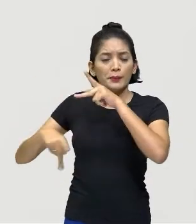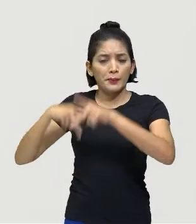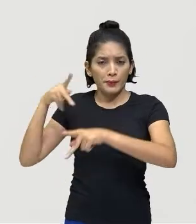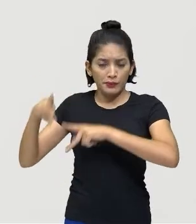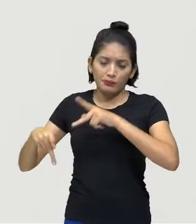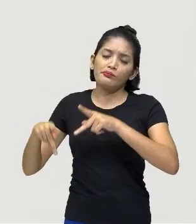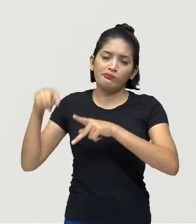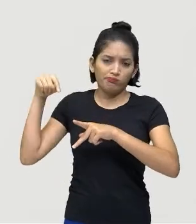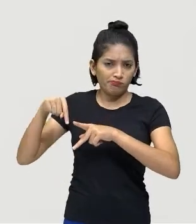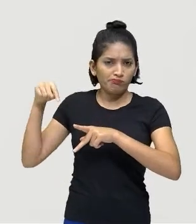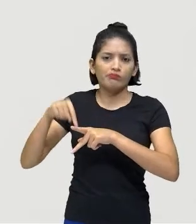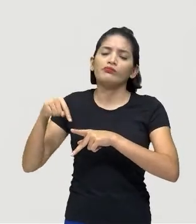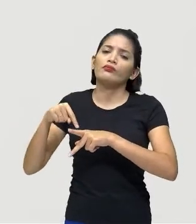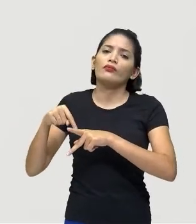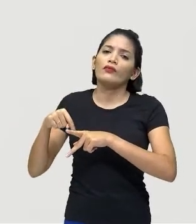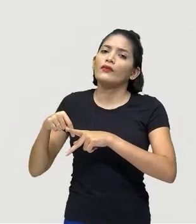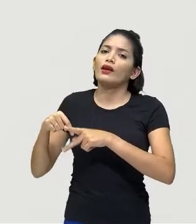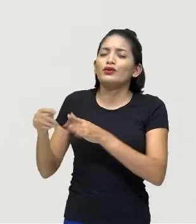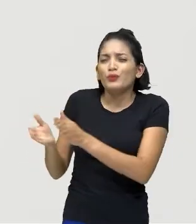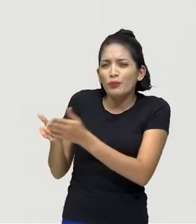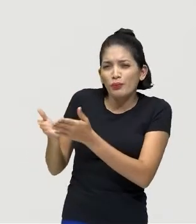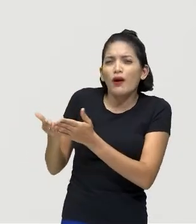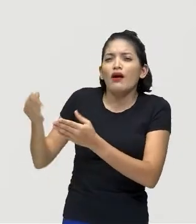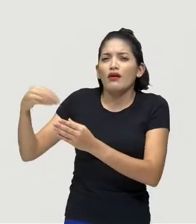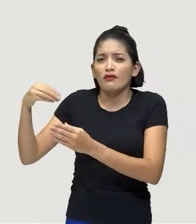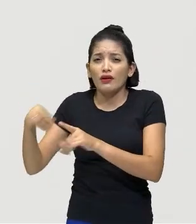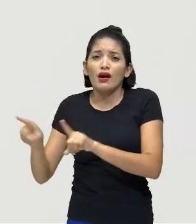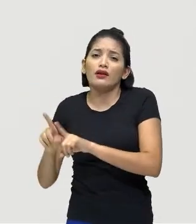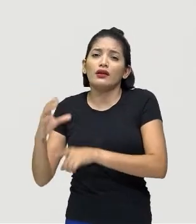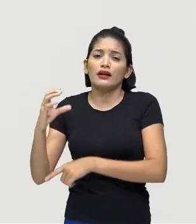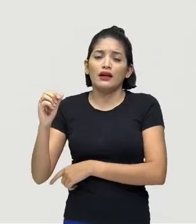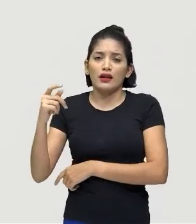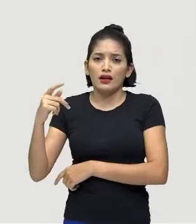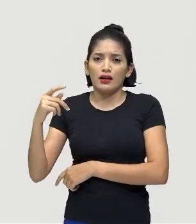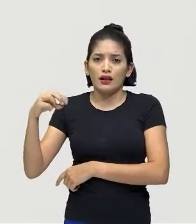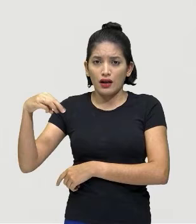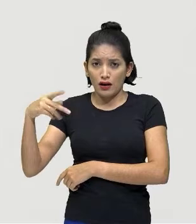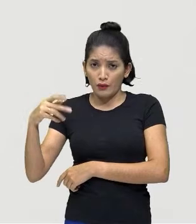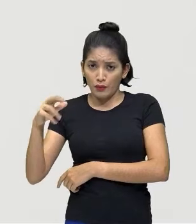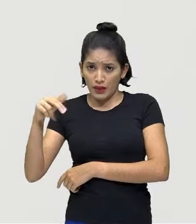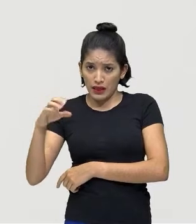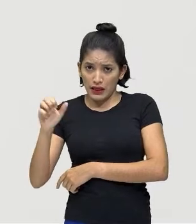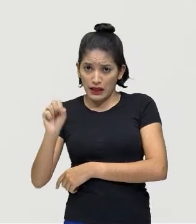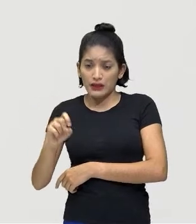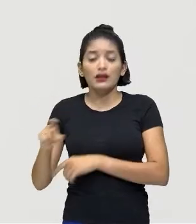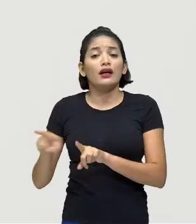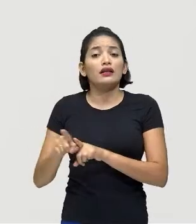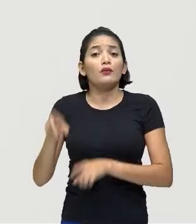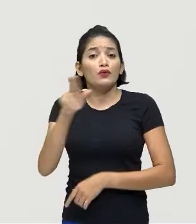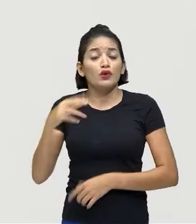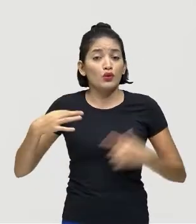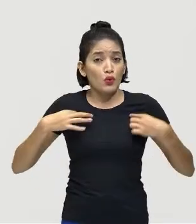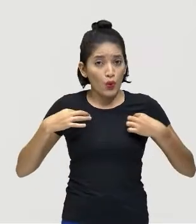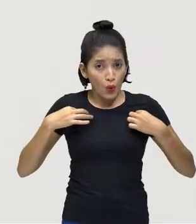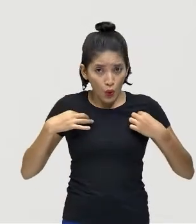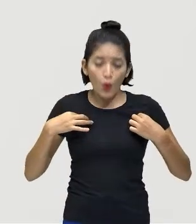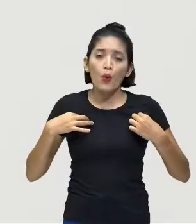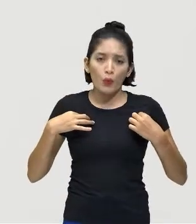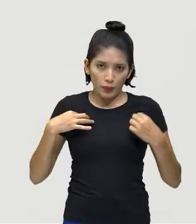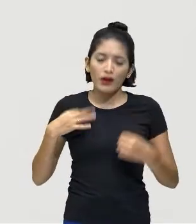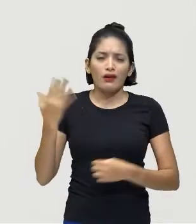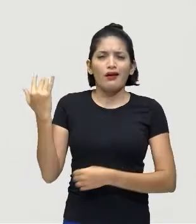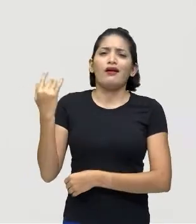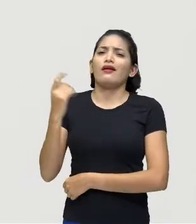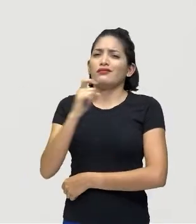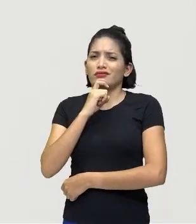em si, a classe operária e até mesmo os camponeses, eles caminham. Ele está usando uma vestimenta típica do inverno russo